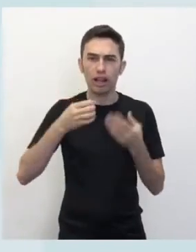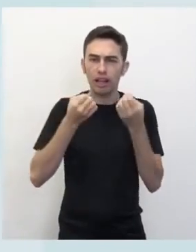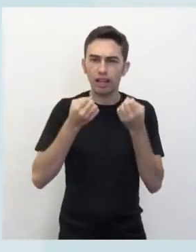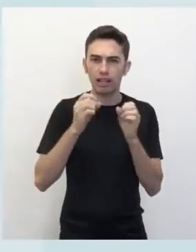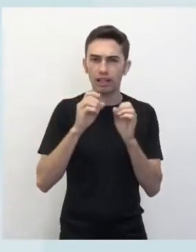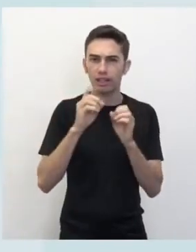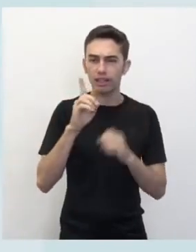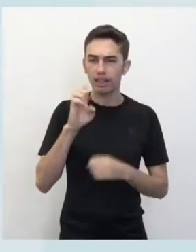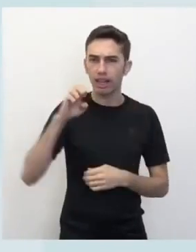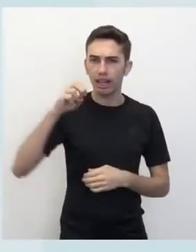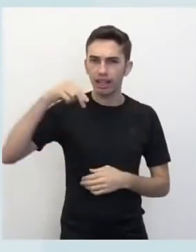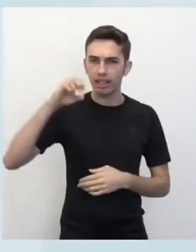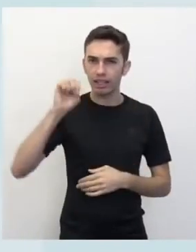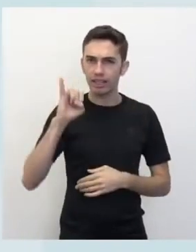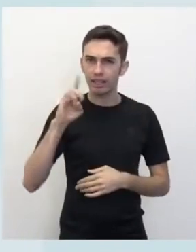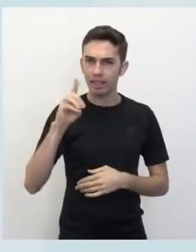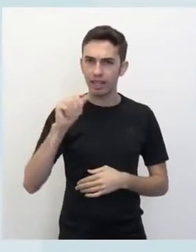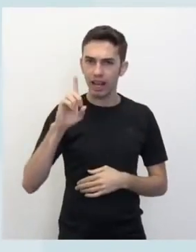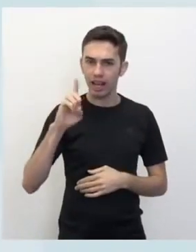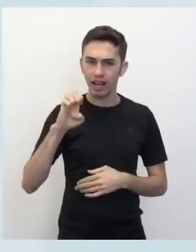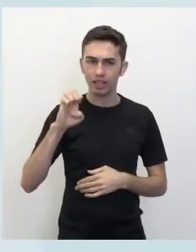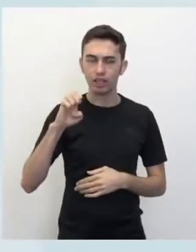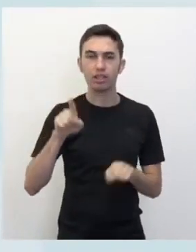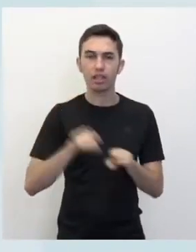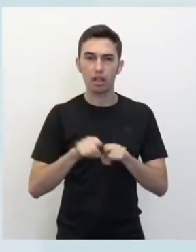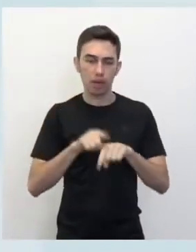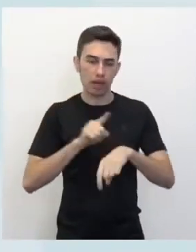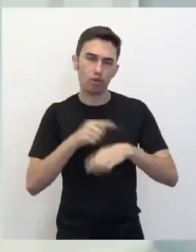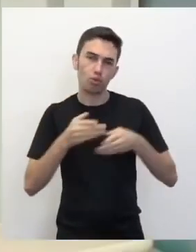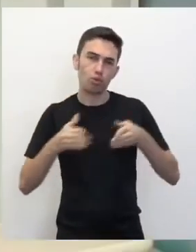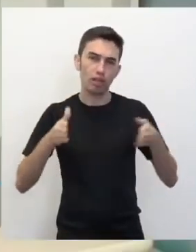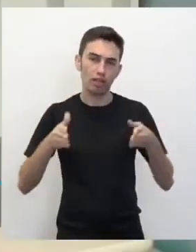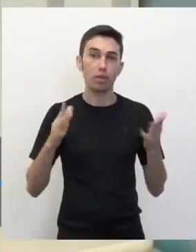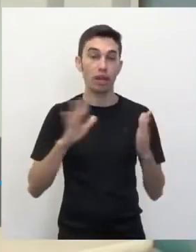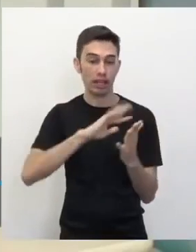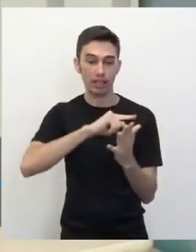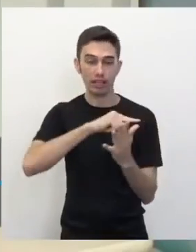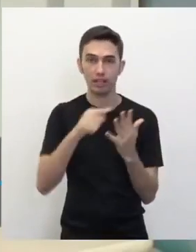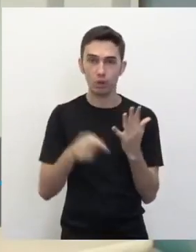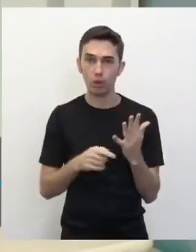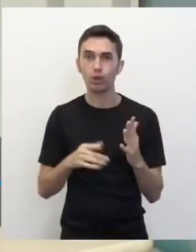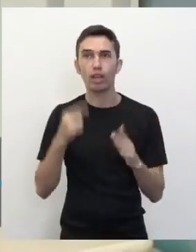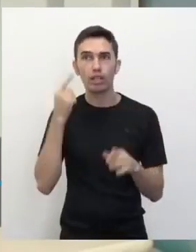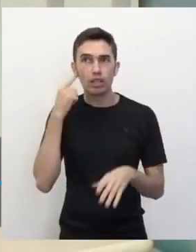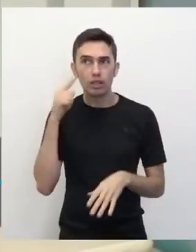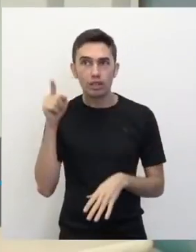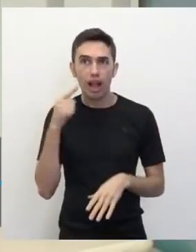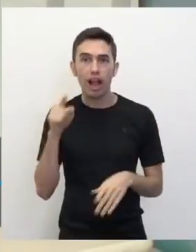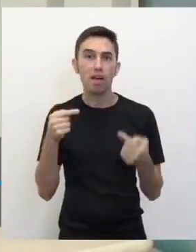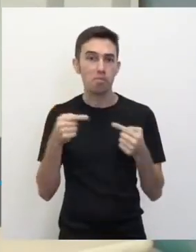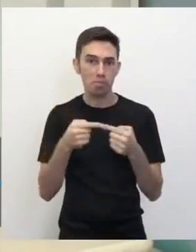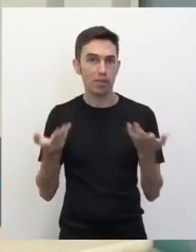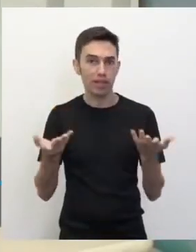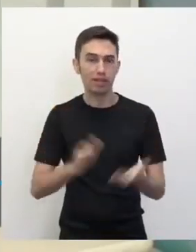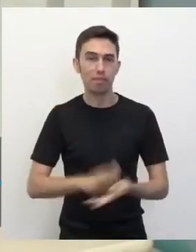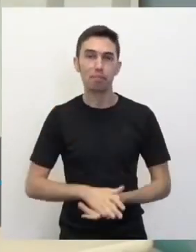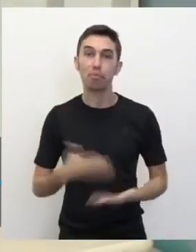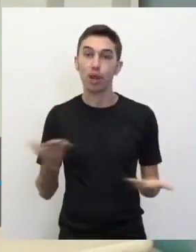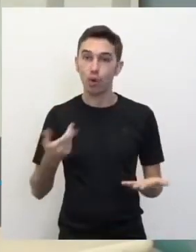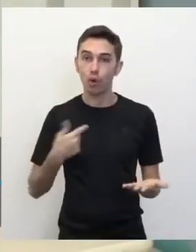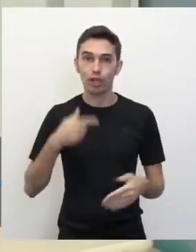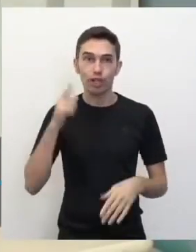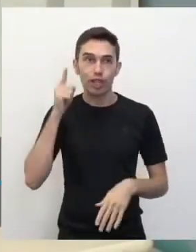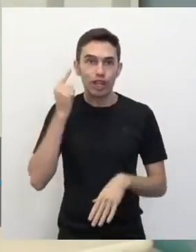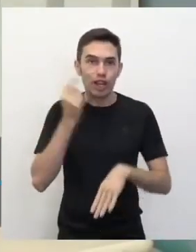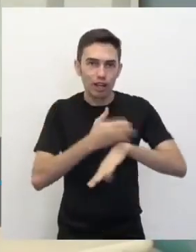eles combinados, eles formam a música. Tá? E hoje a gente vai ouvir muita coisa. Hoje é ginástica para o ouvido.